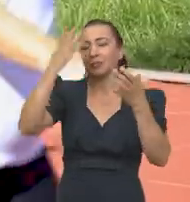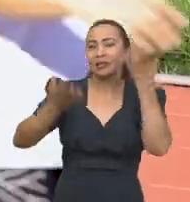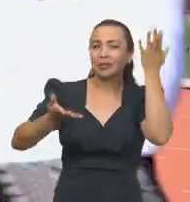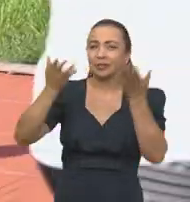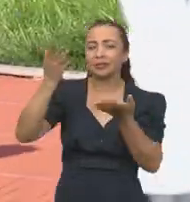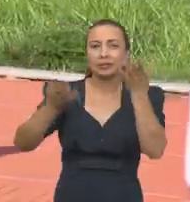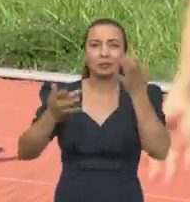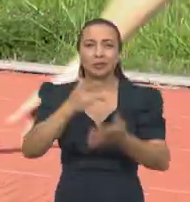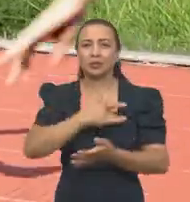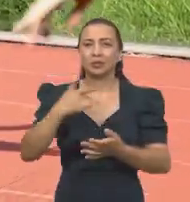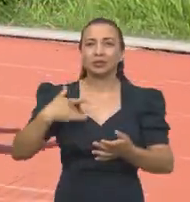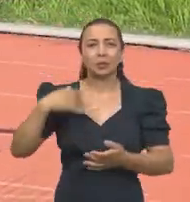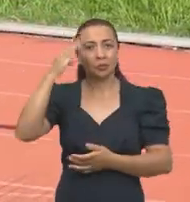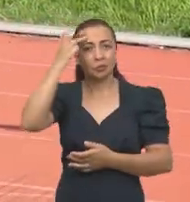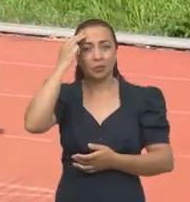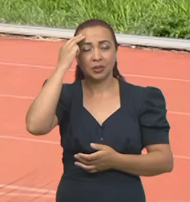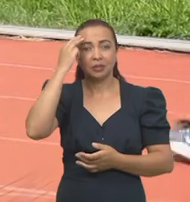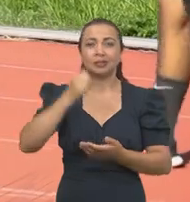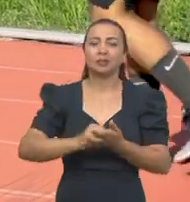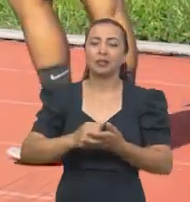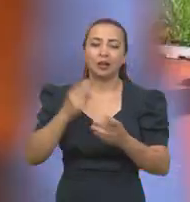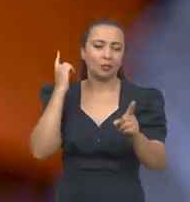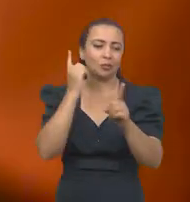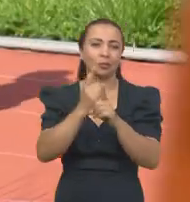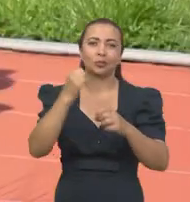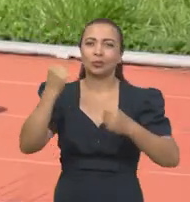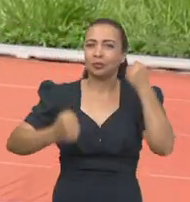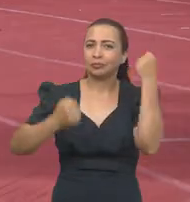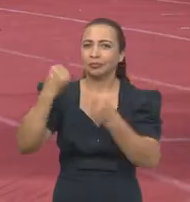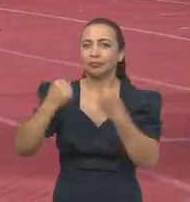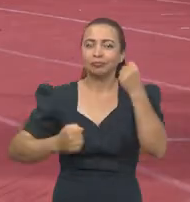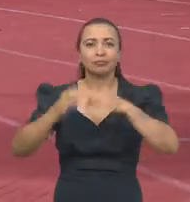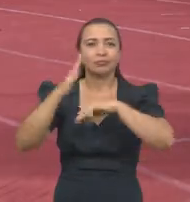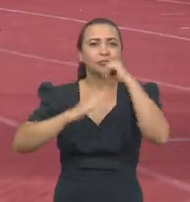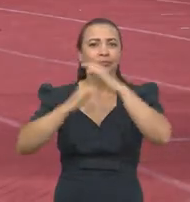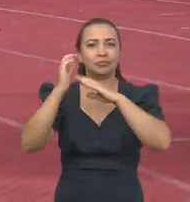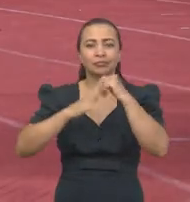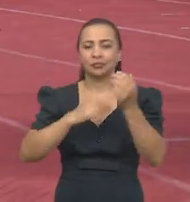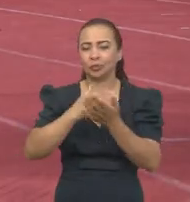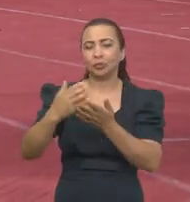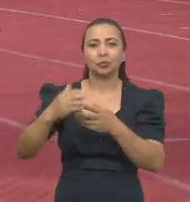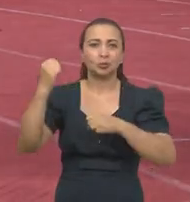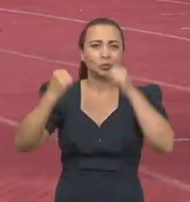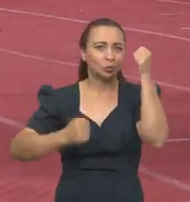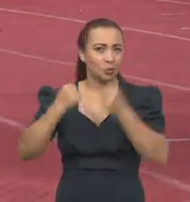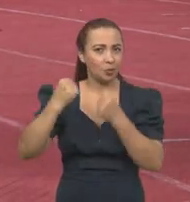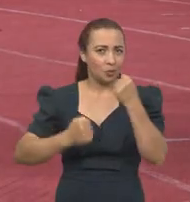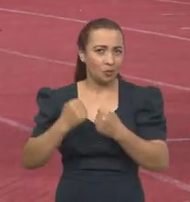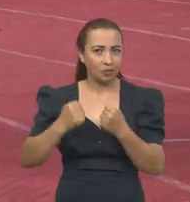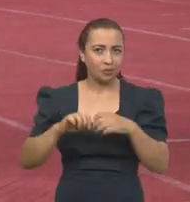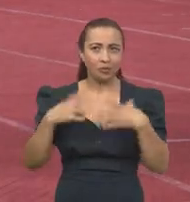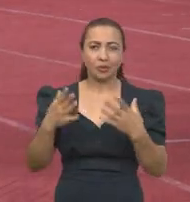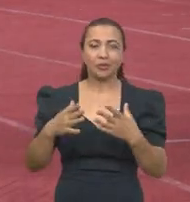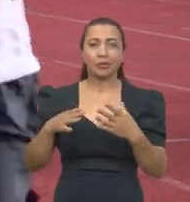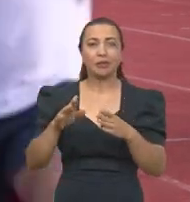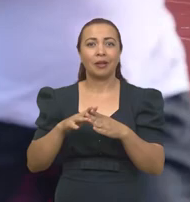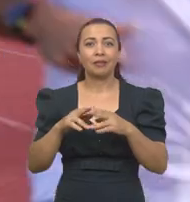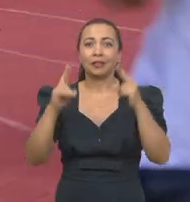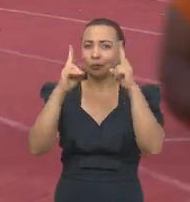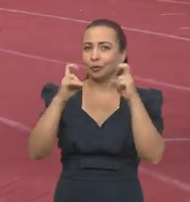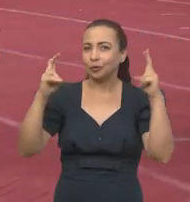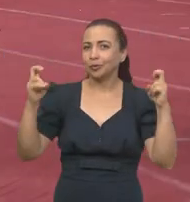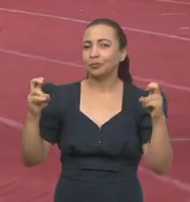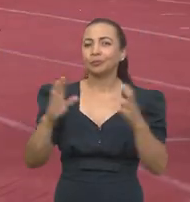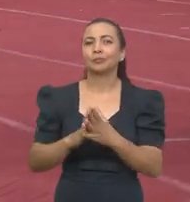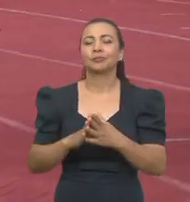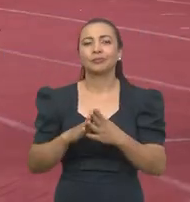para poder equilibrar um pouco com a saúde mental aí eu encontrei na corrida essa prática e comecei a correr lá na época morava em Florianópolis